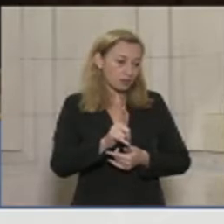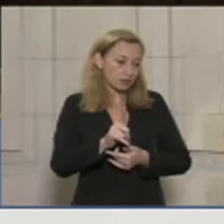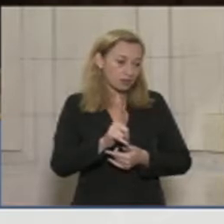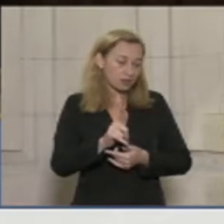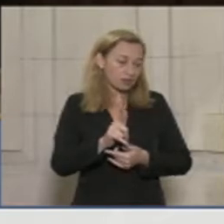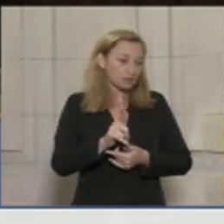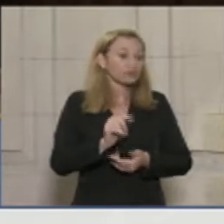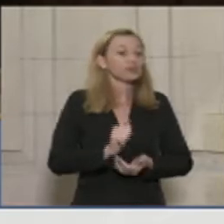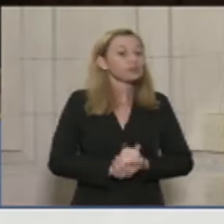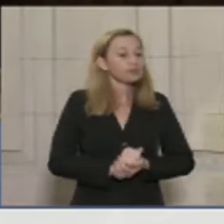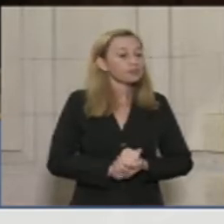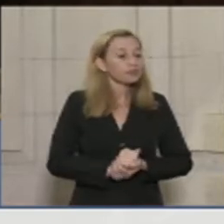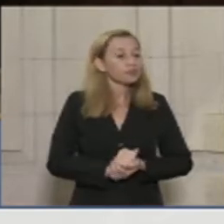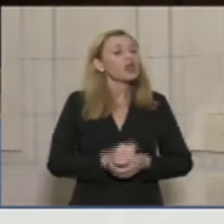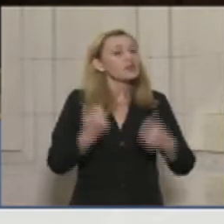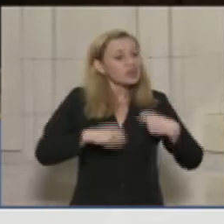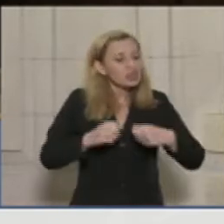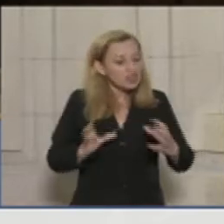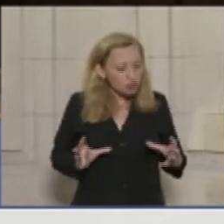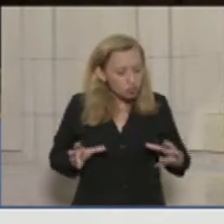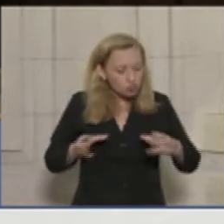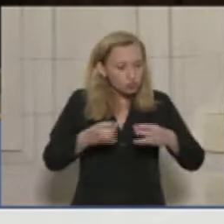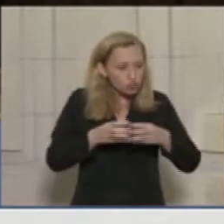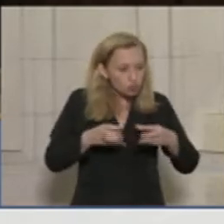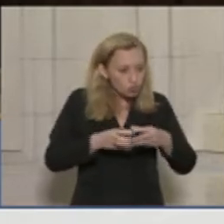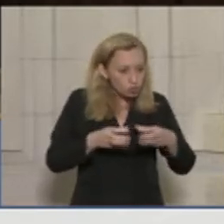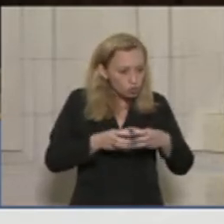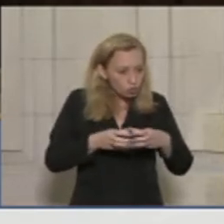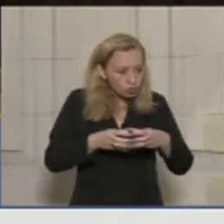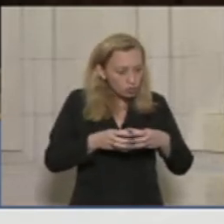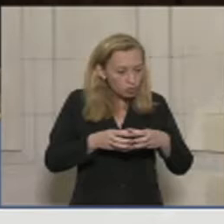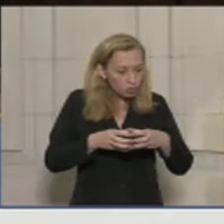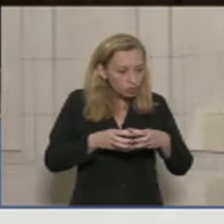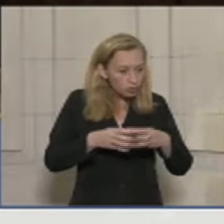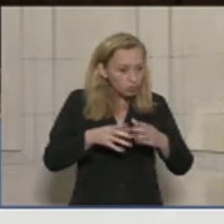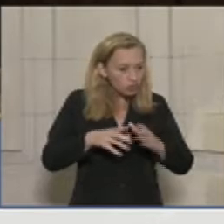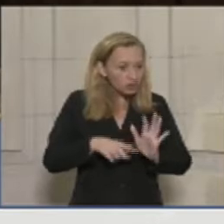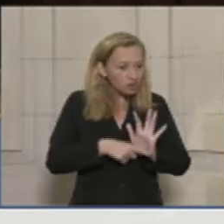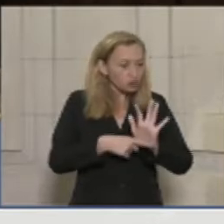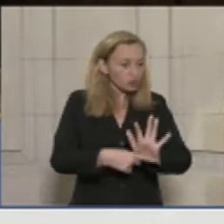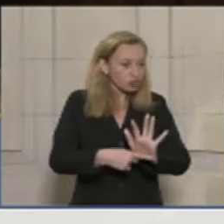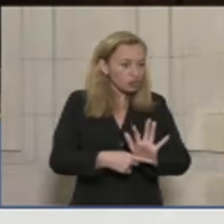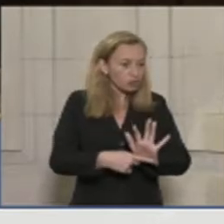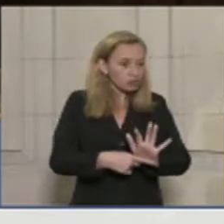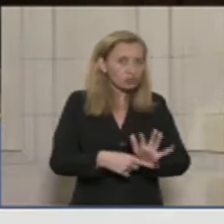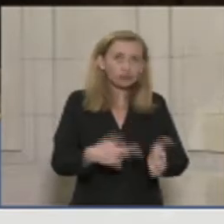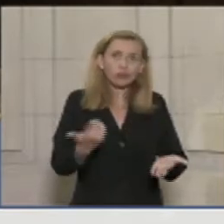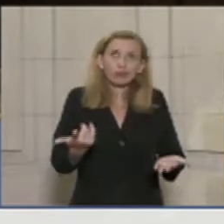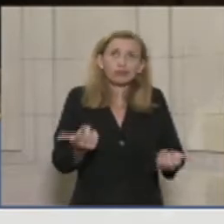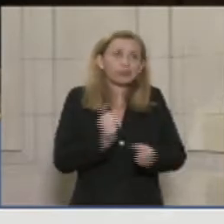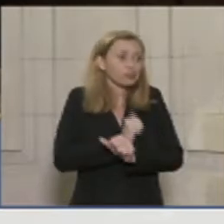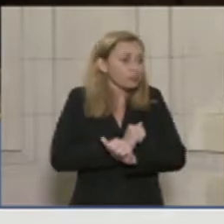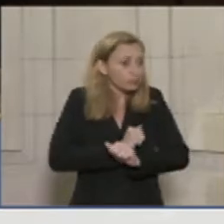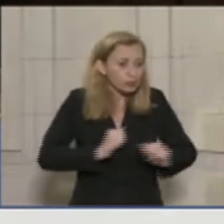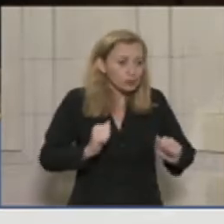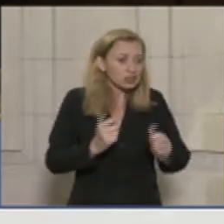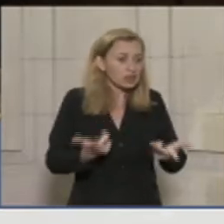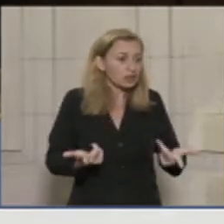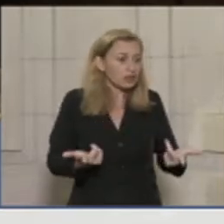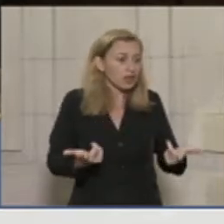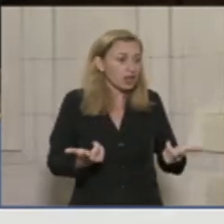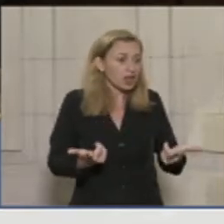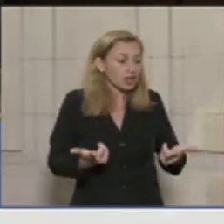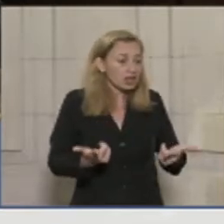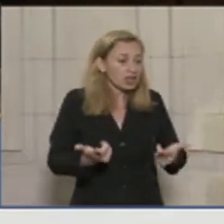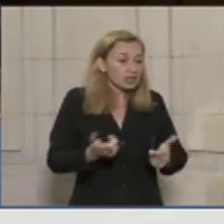Eles precisam de uma equipe de manutenção no Instituto. Não é possível um complexo desse porte depender de uma manutenção que